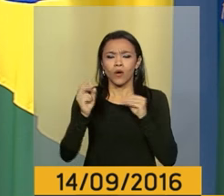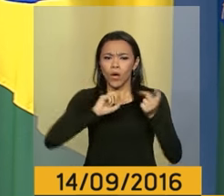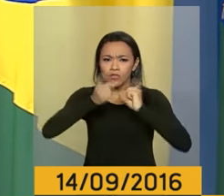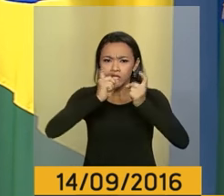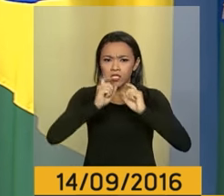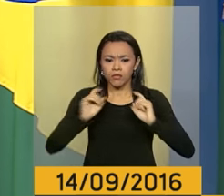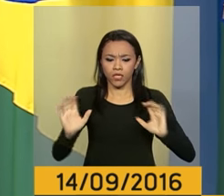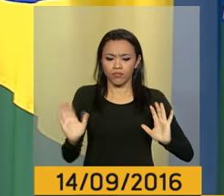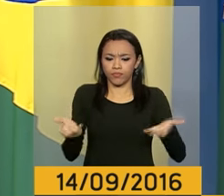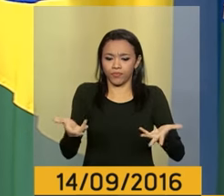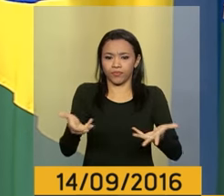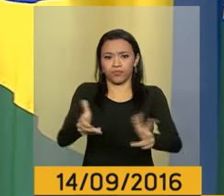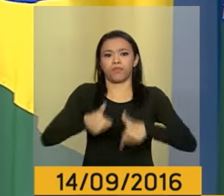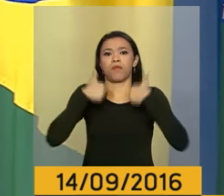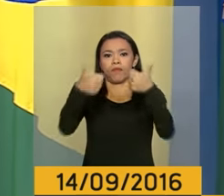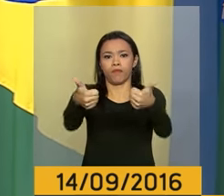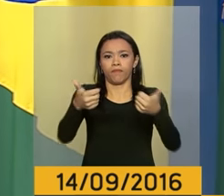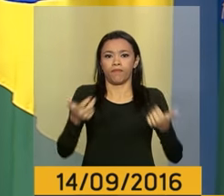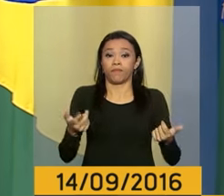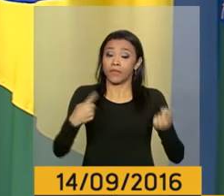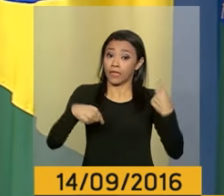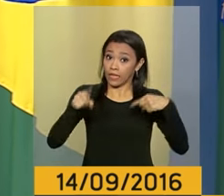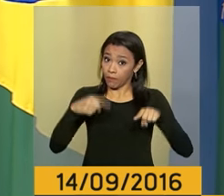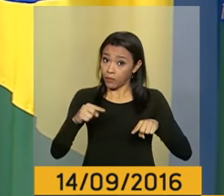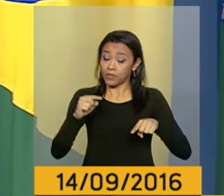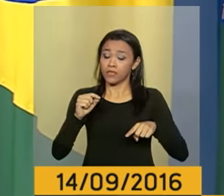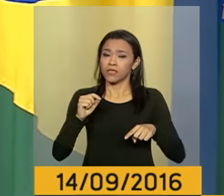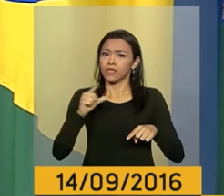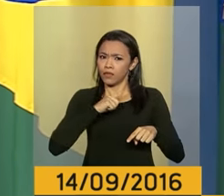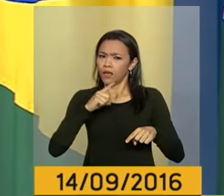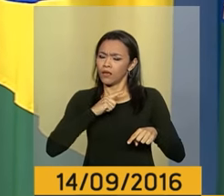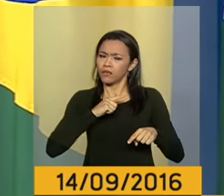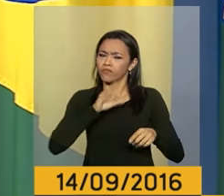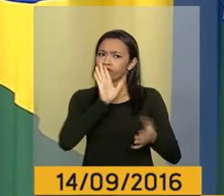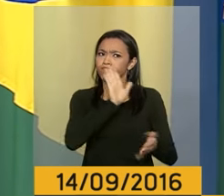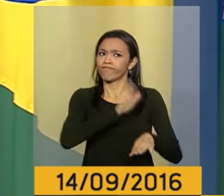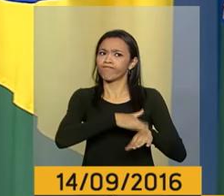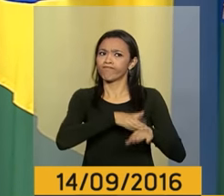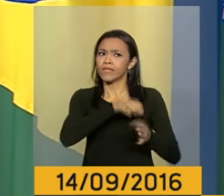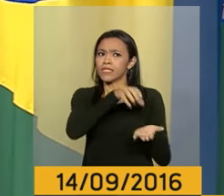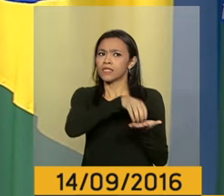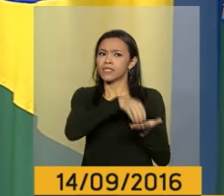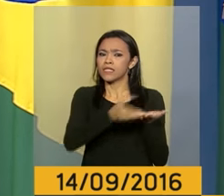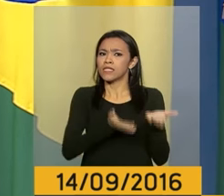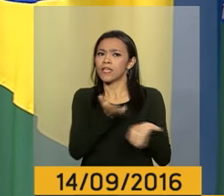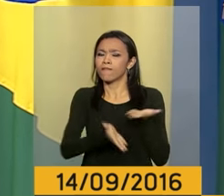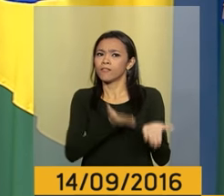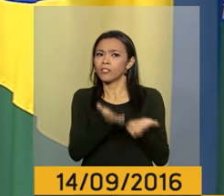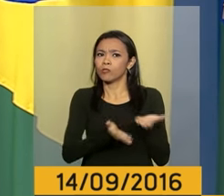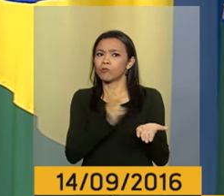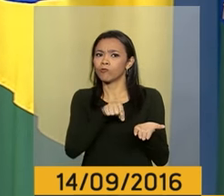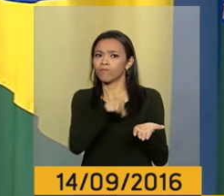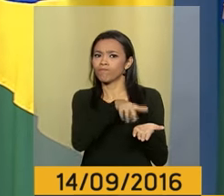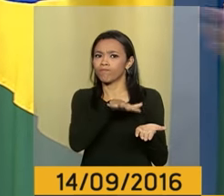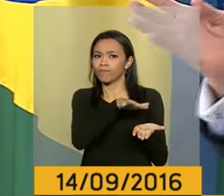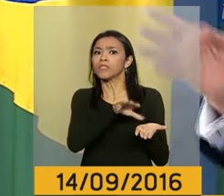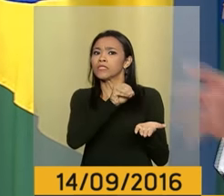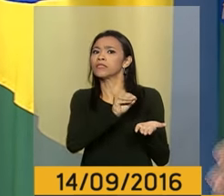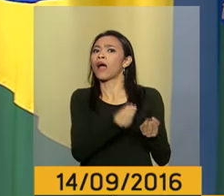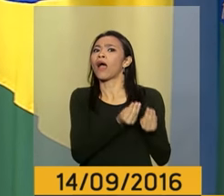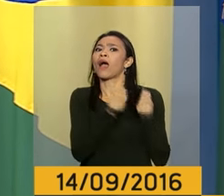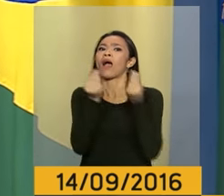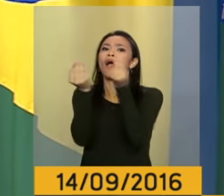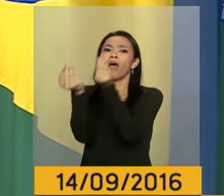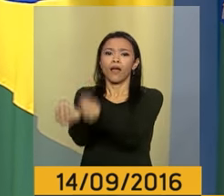Ao depois, verificou-se, olha aqui, há certos serviços que podem ser concedidos, podem ser autorizados, e por isso nós vamos conceder